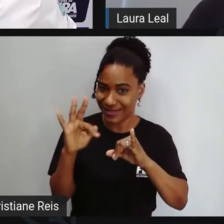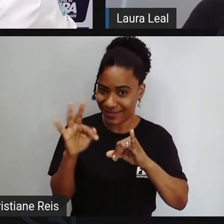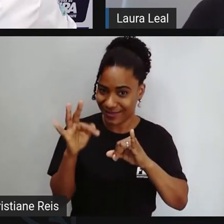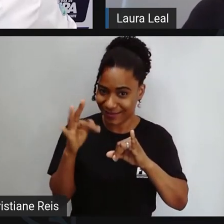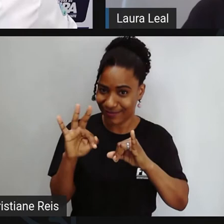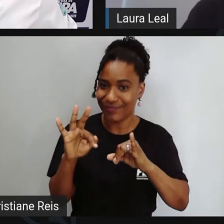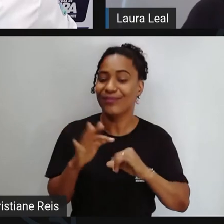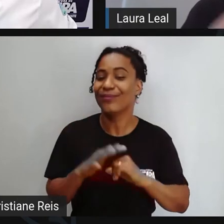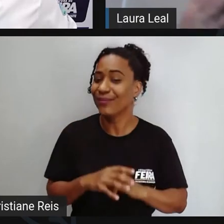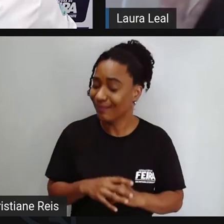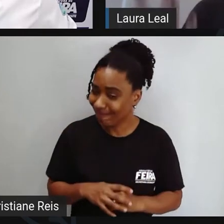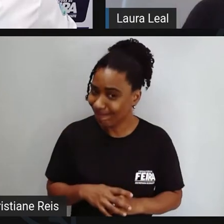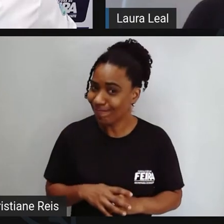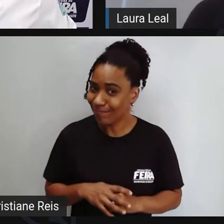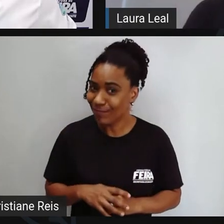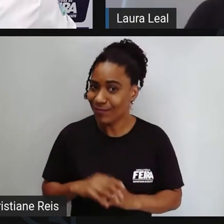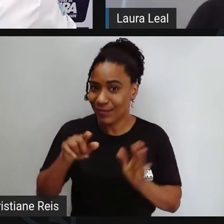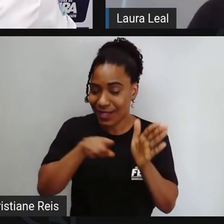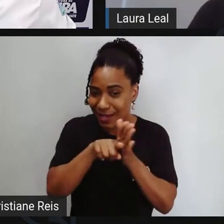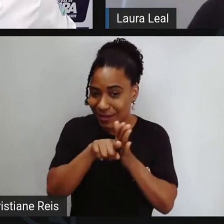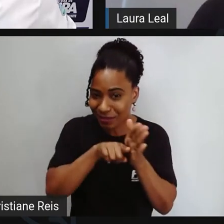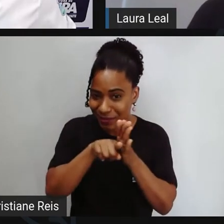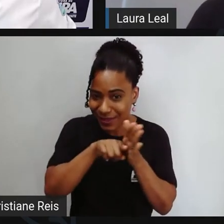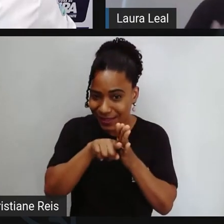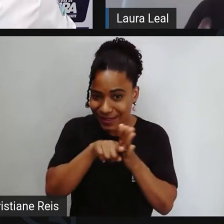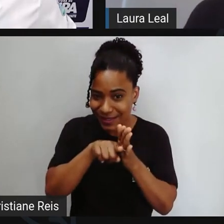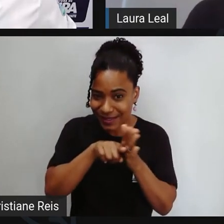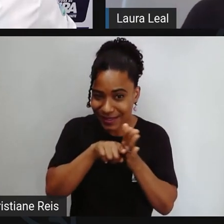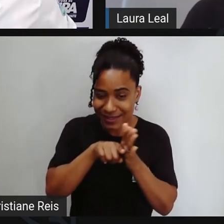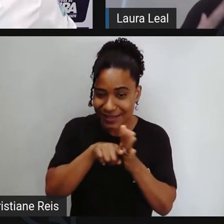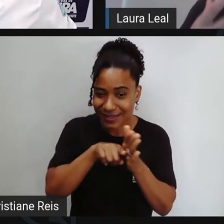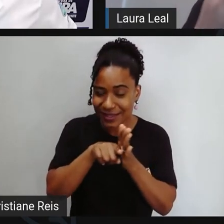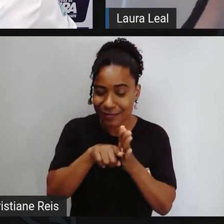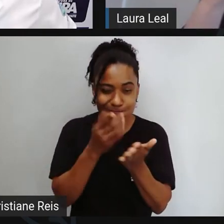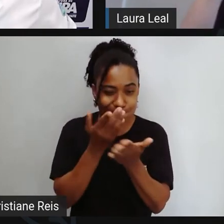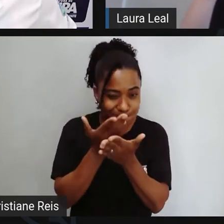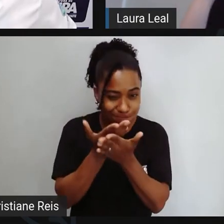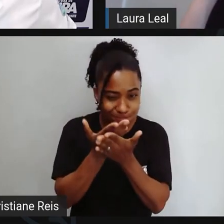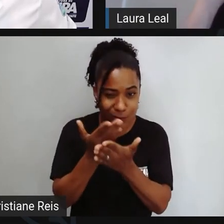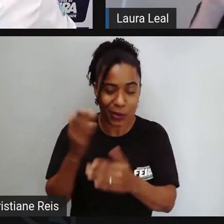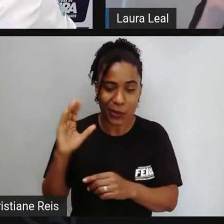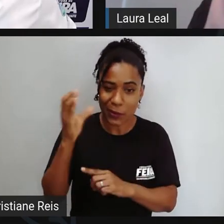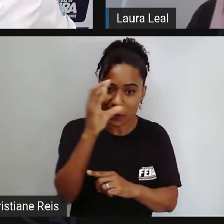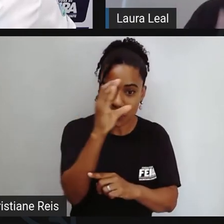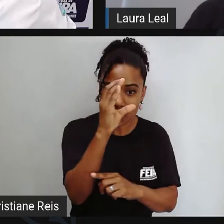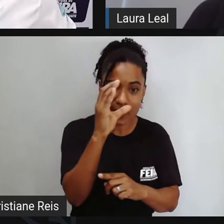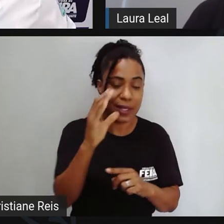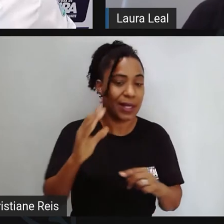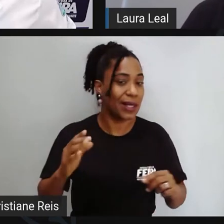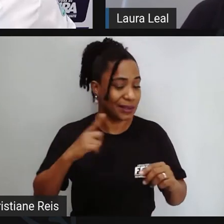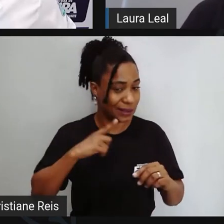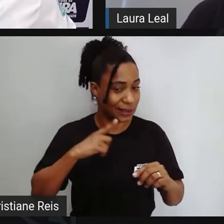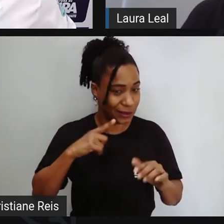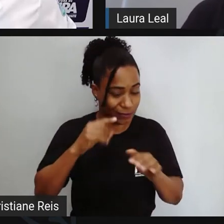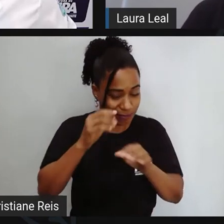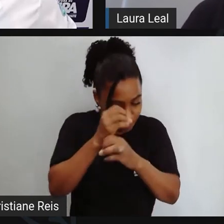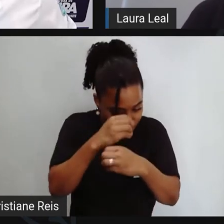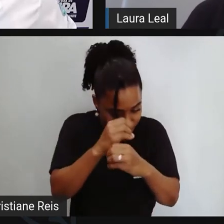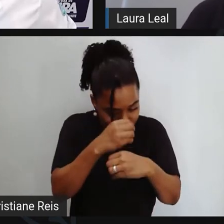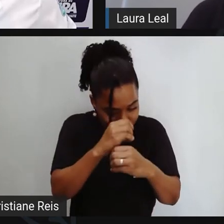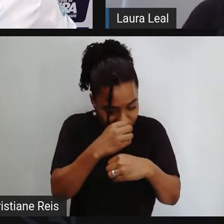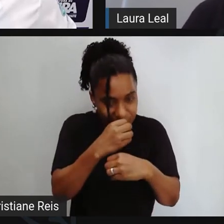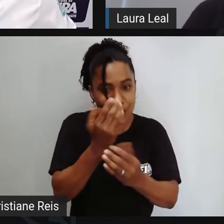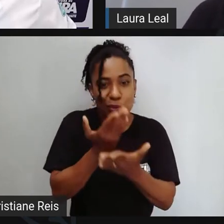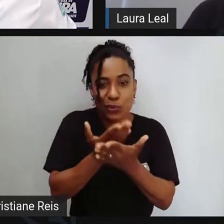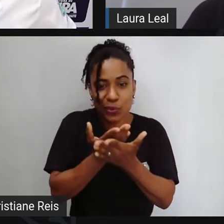numa época em que ninguém sonhava em poder fazer ciência, em ter um laboratório seu. Então, ela teve que vencer muitas barreiras para